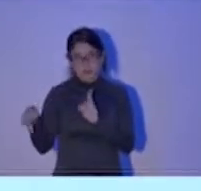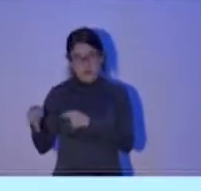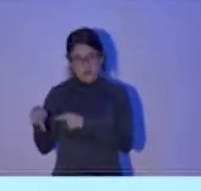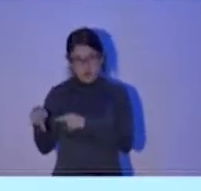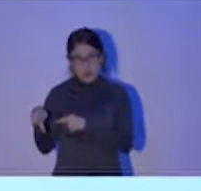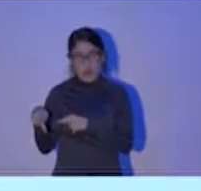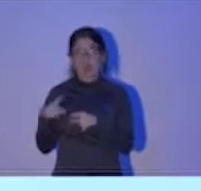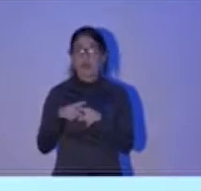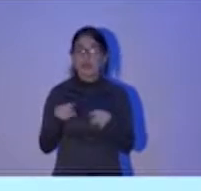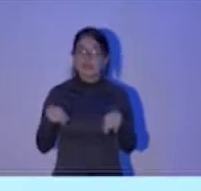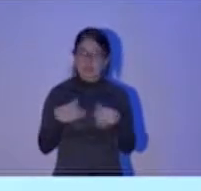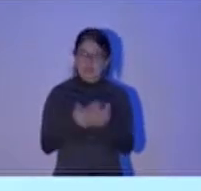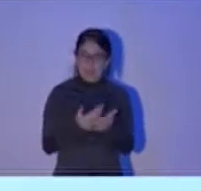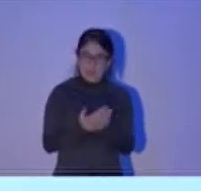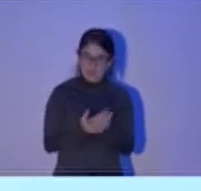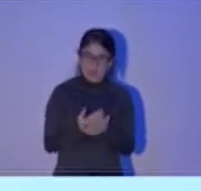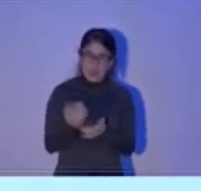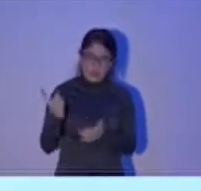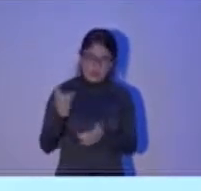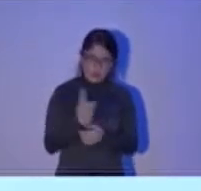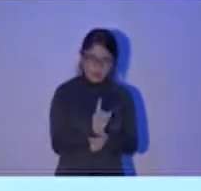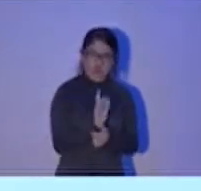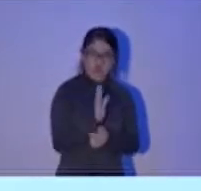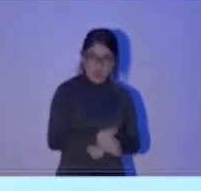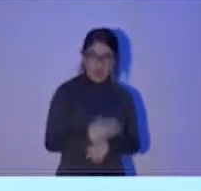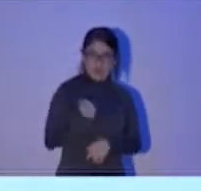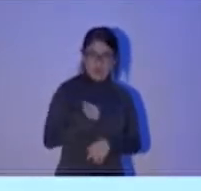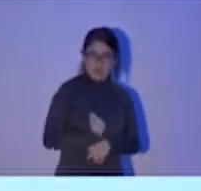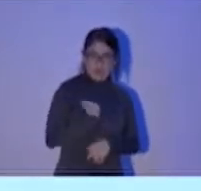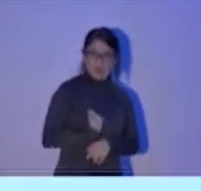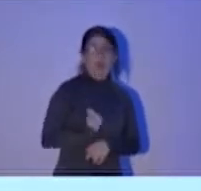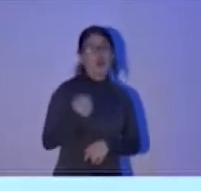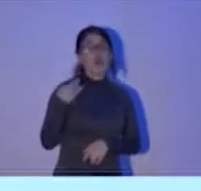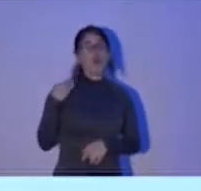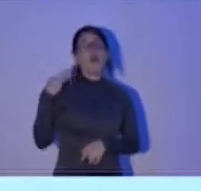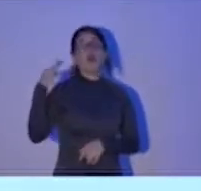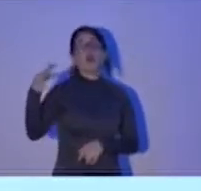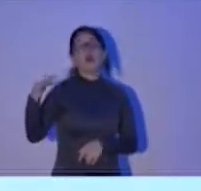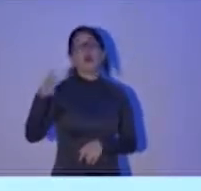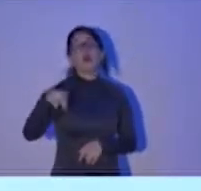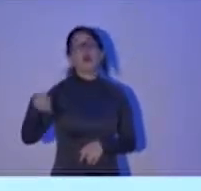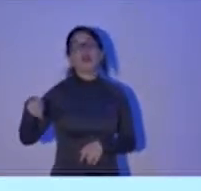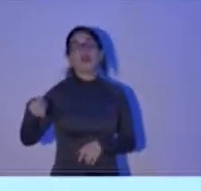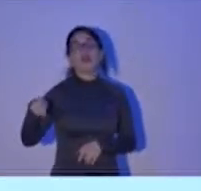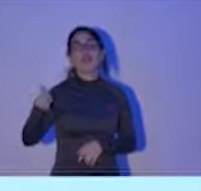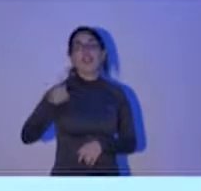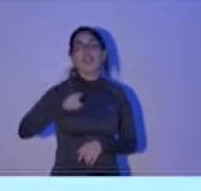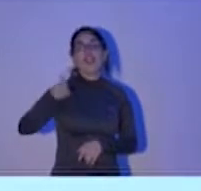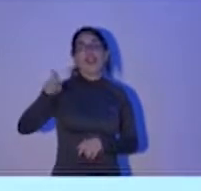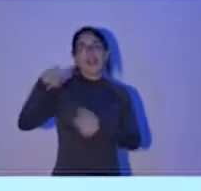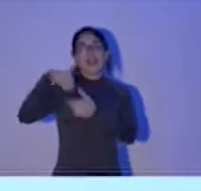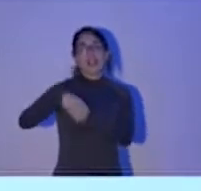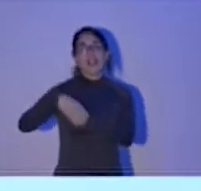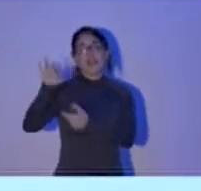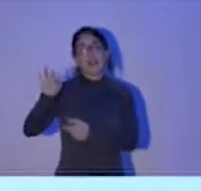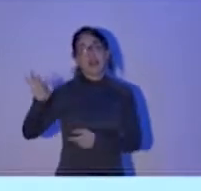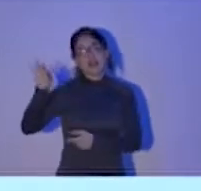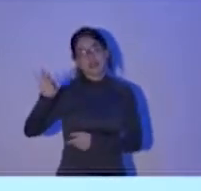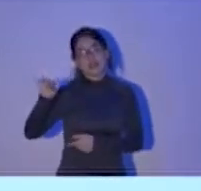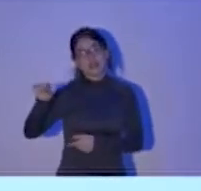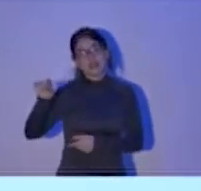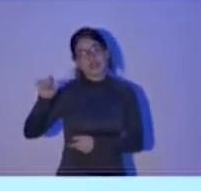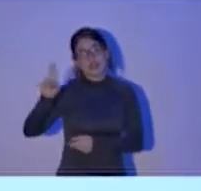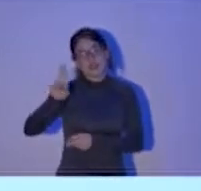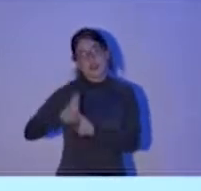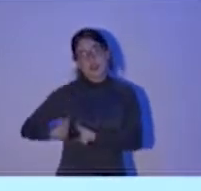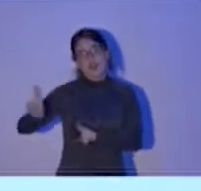sala de aula e os futuros professores, aqueles que estão na universidade, nas faculdades. Então, que formação é essa?